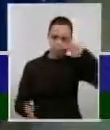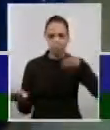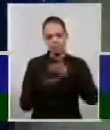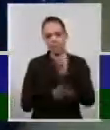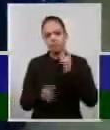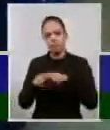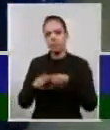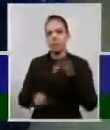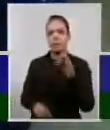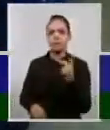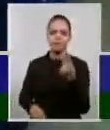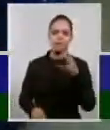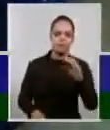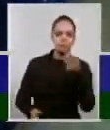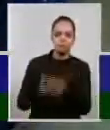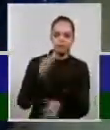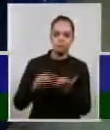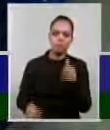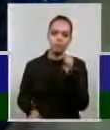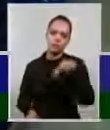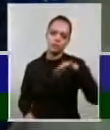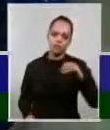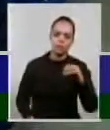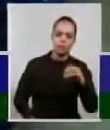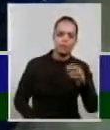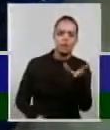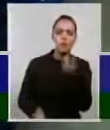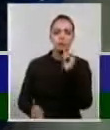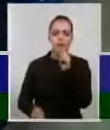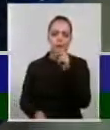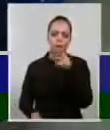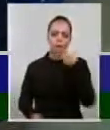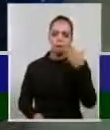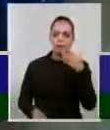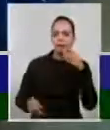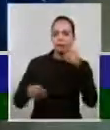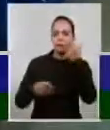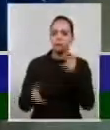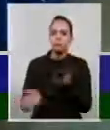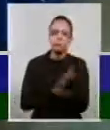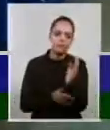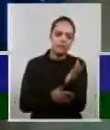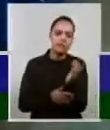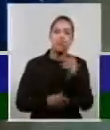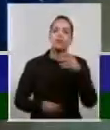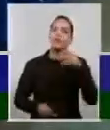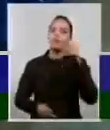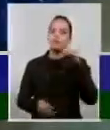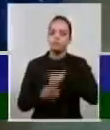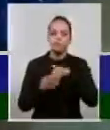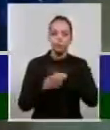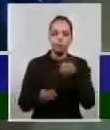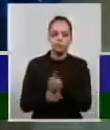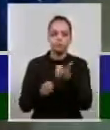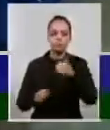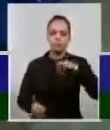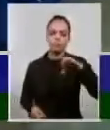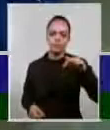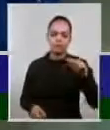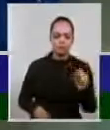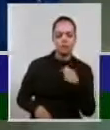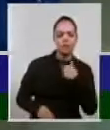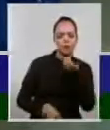Fernando Henrique perdeu para o Jânio Quadros. E o Pimenta da Veiga ganhou a prefeitura de Belo Horizonte em 1988. Então, eu queria fazer